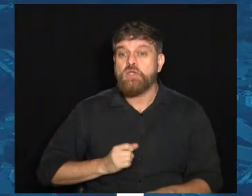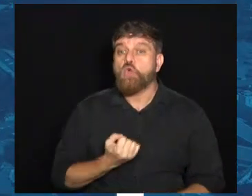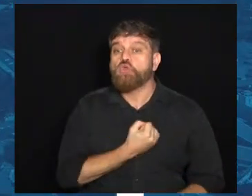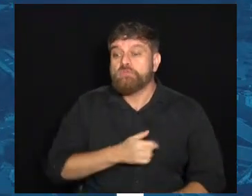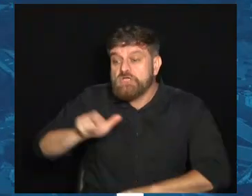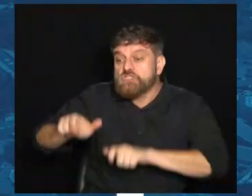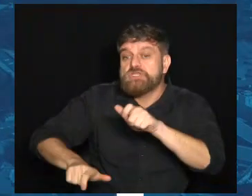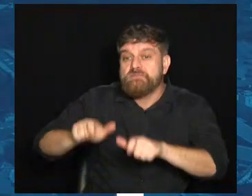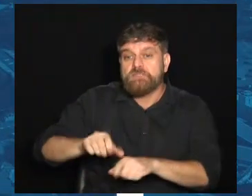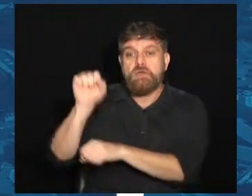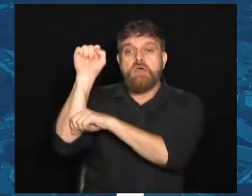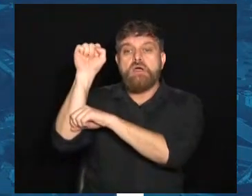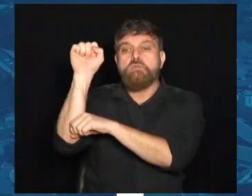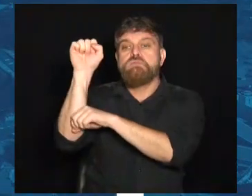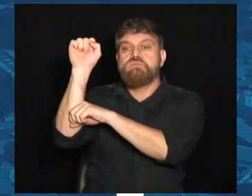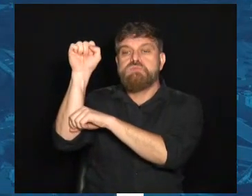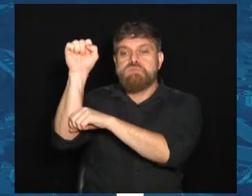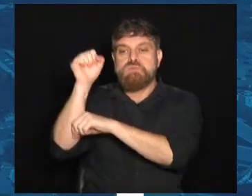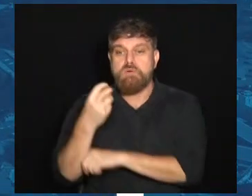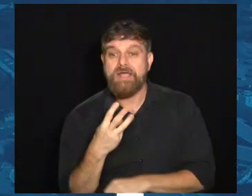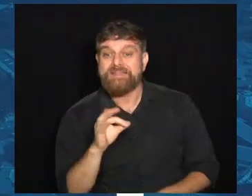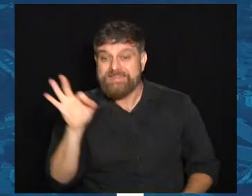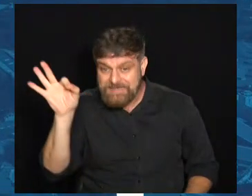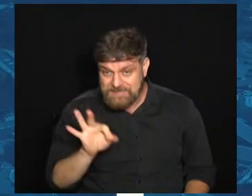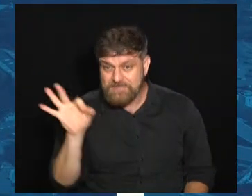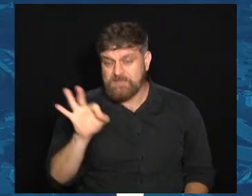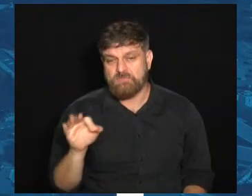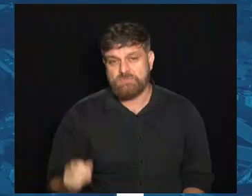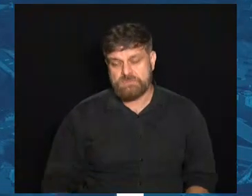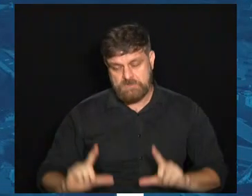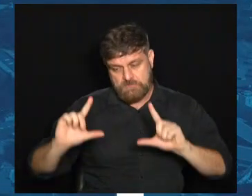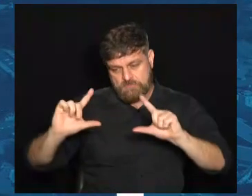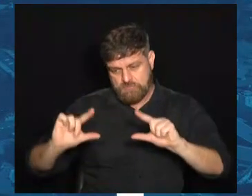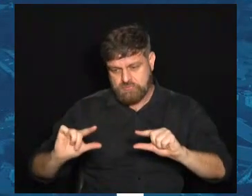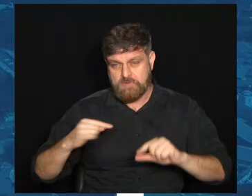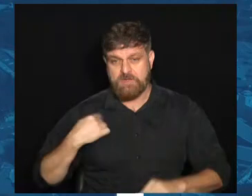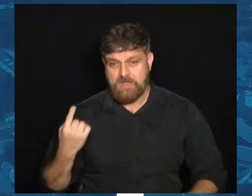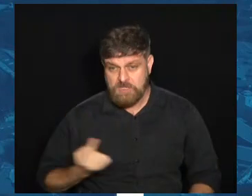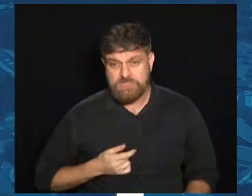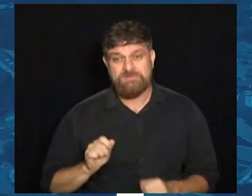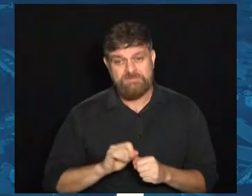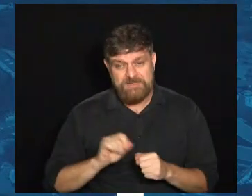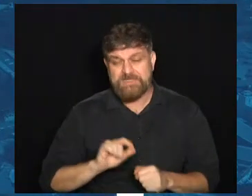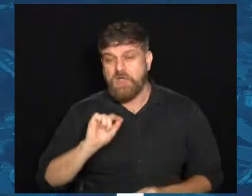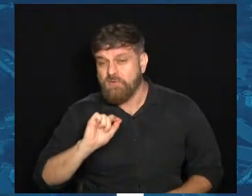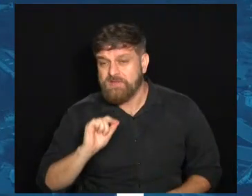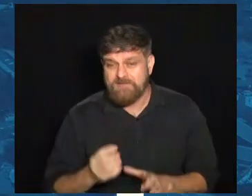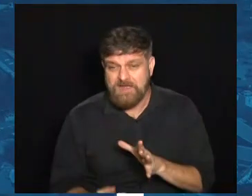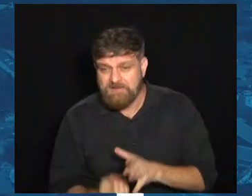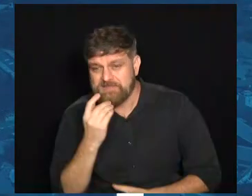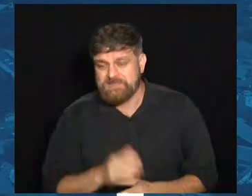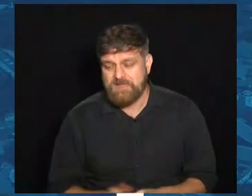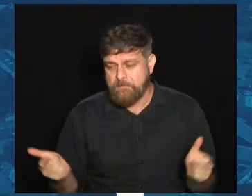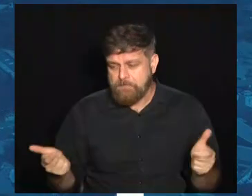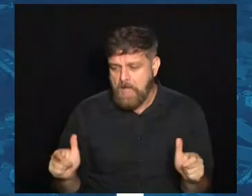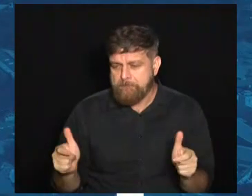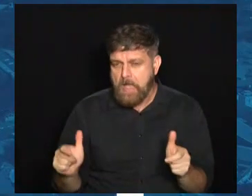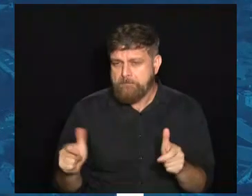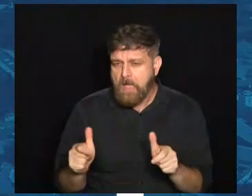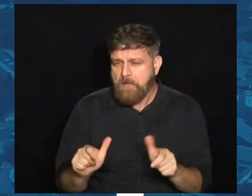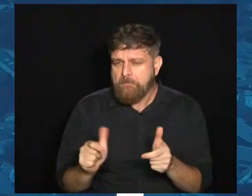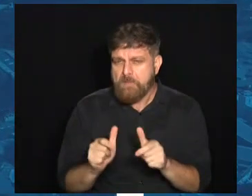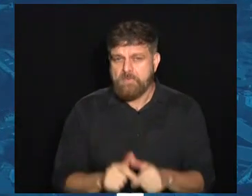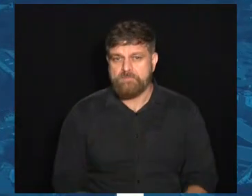de 30%. E a tendência é a gente ir efetivando essa redução. Eu